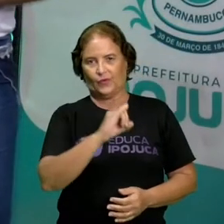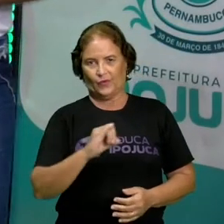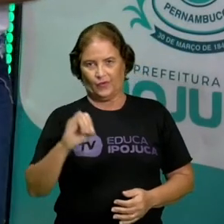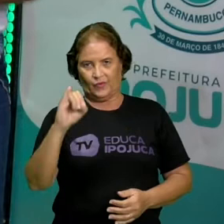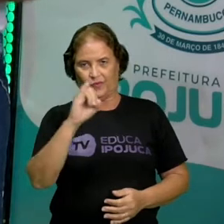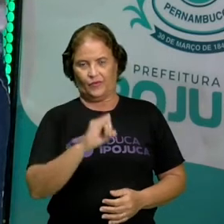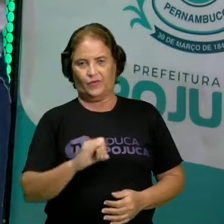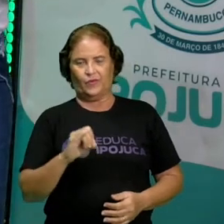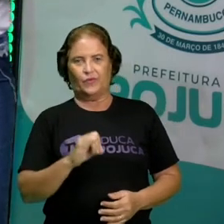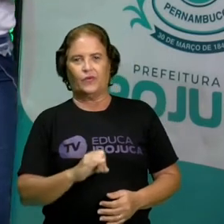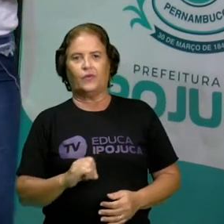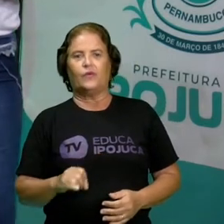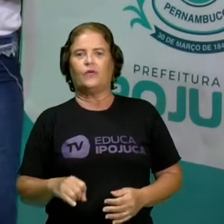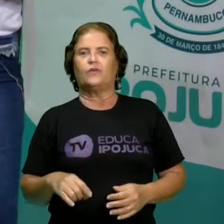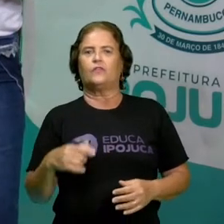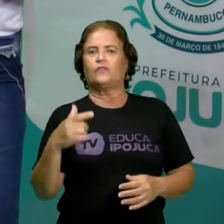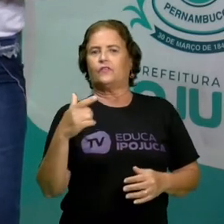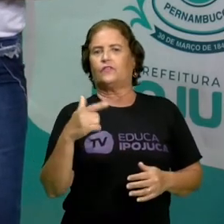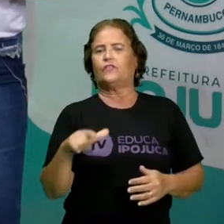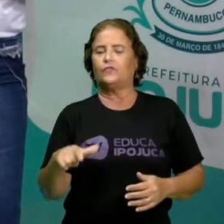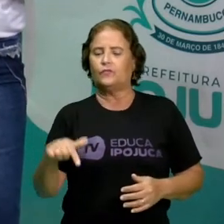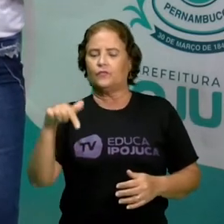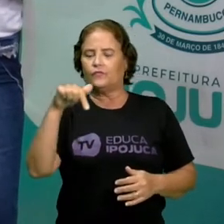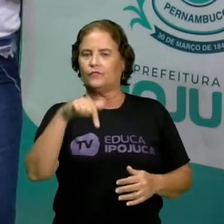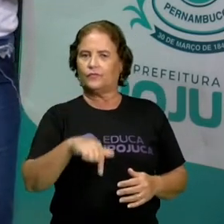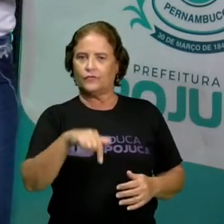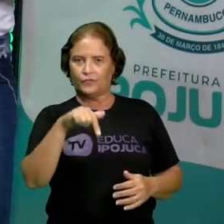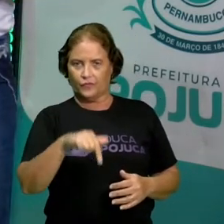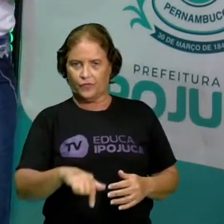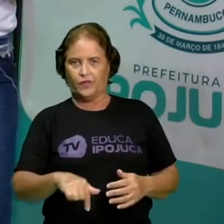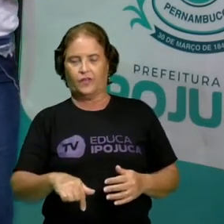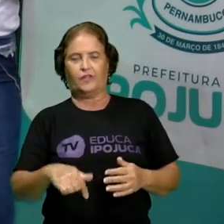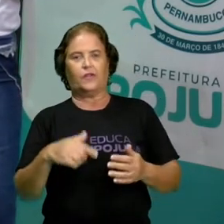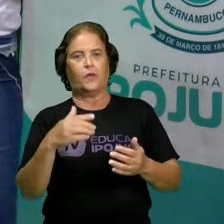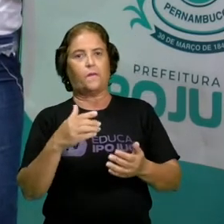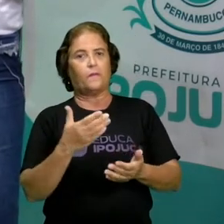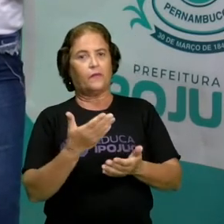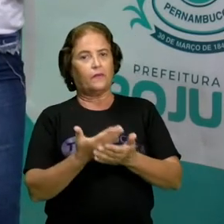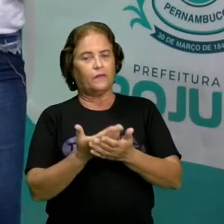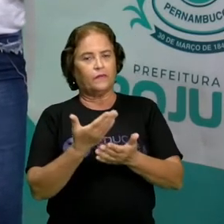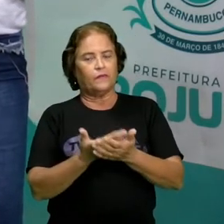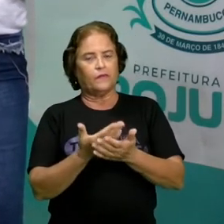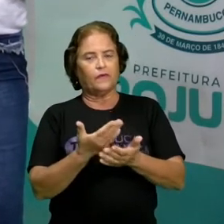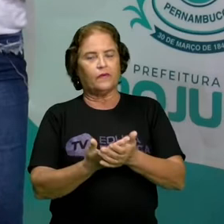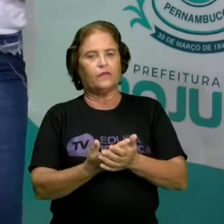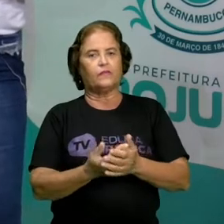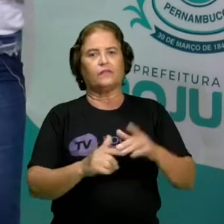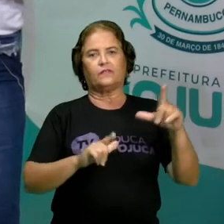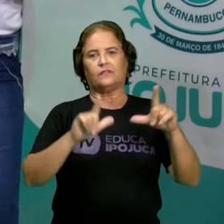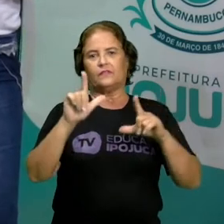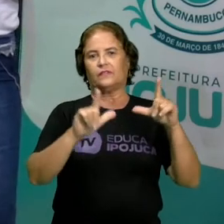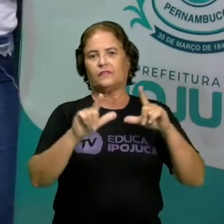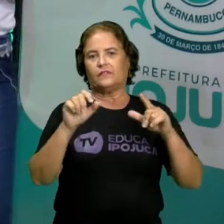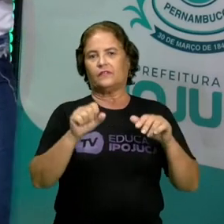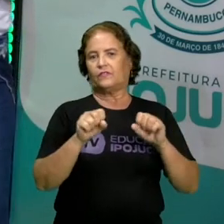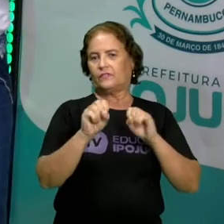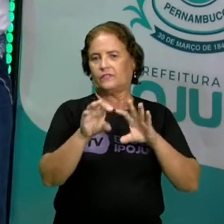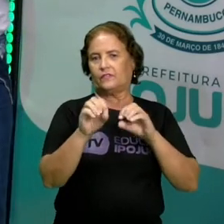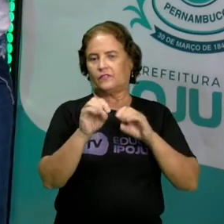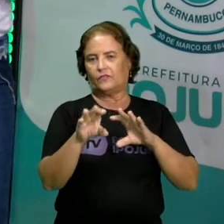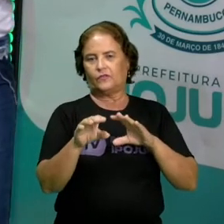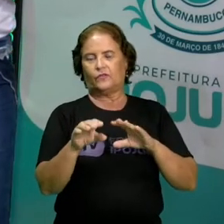Olá! Estamos mais uma vez aqui para mais uma aula aqui na TV Educa